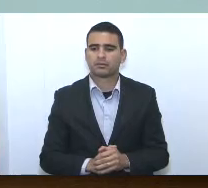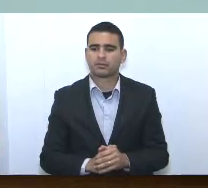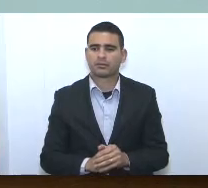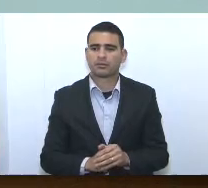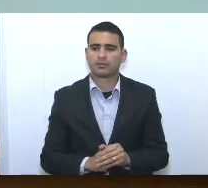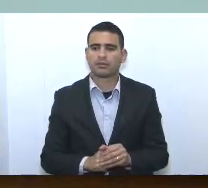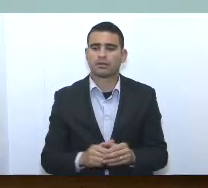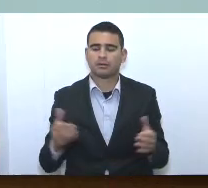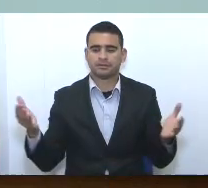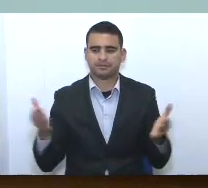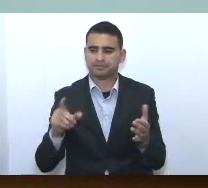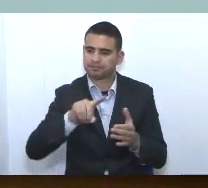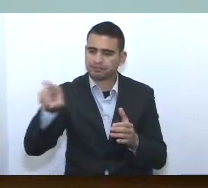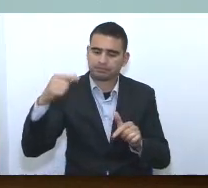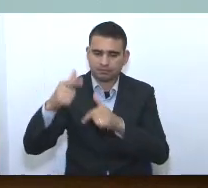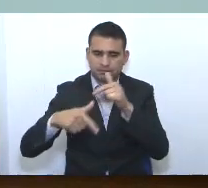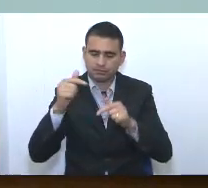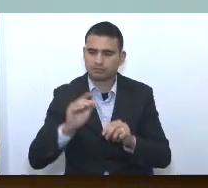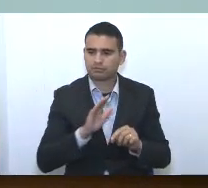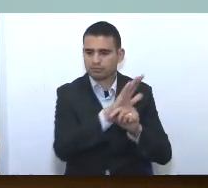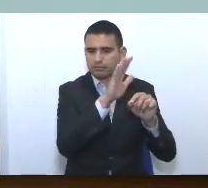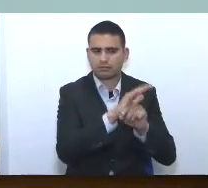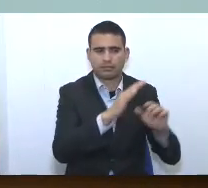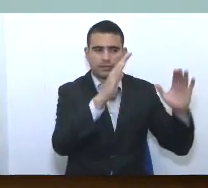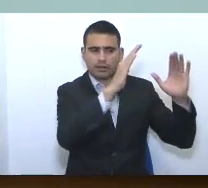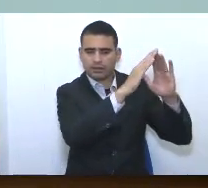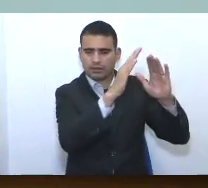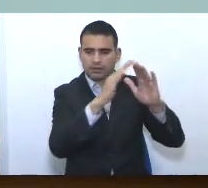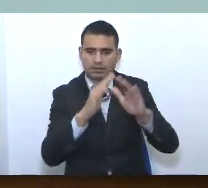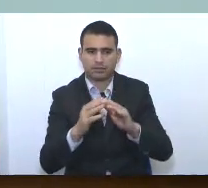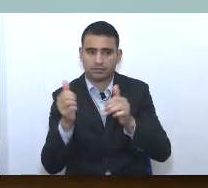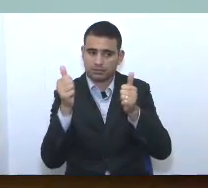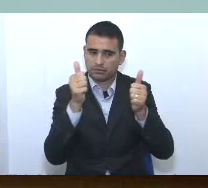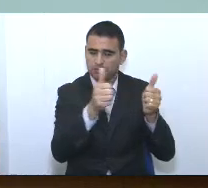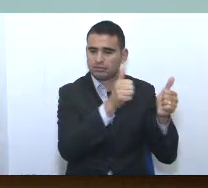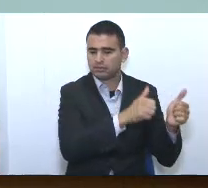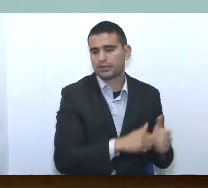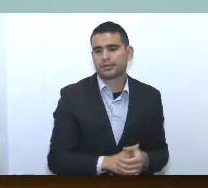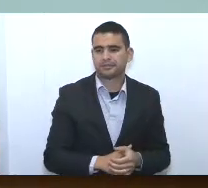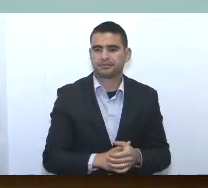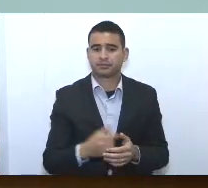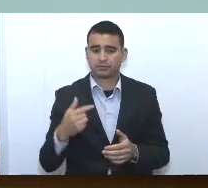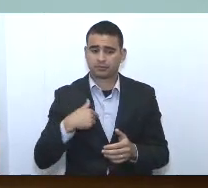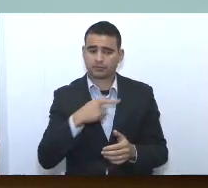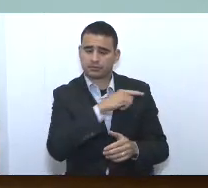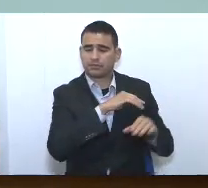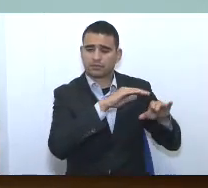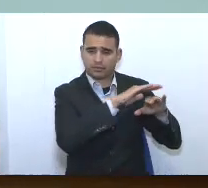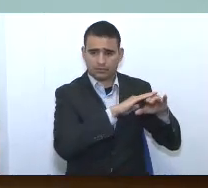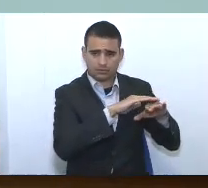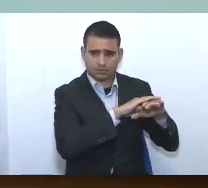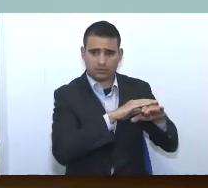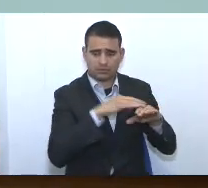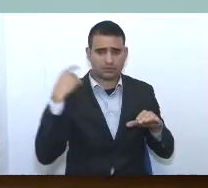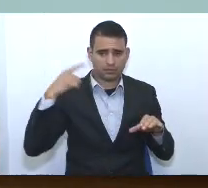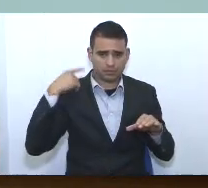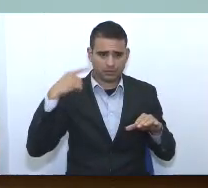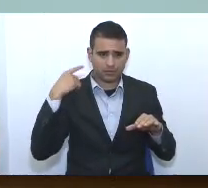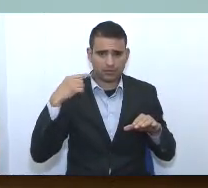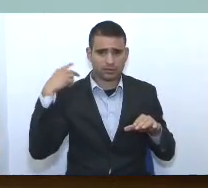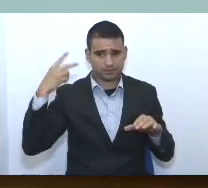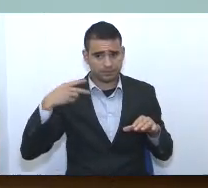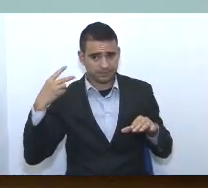na questão da moradia. Então, nesse aspecto, até estava conversando com o também advogado e vereador Dr.